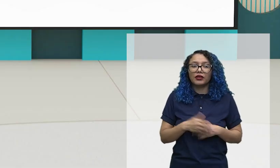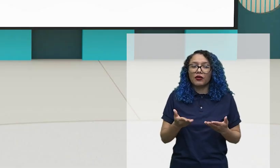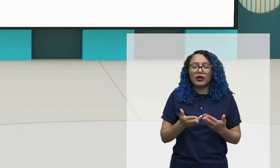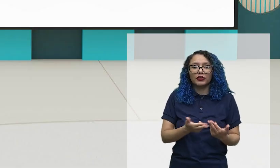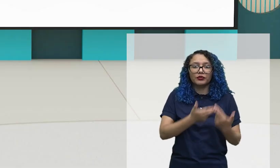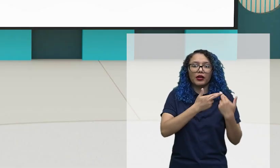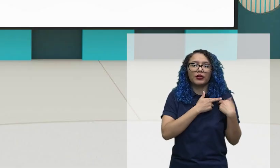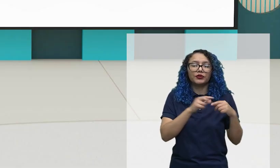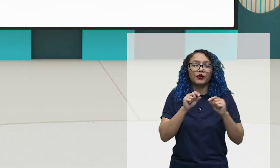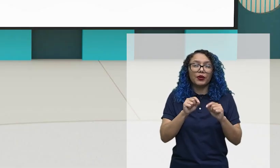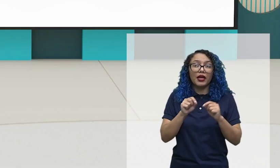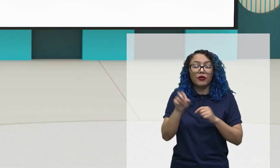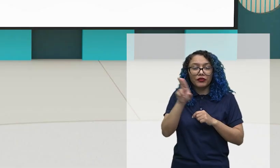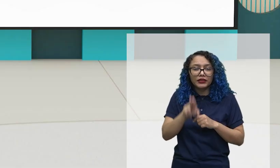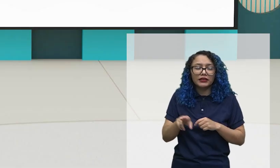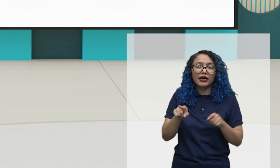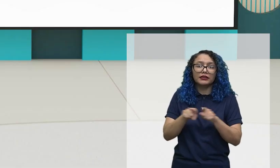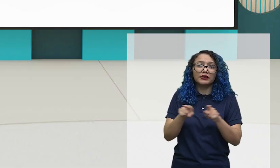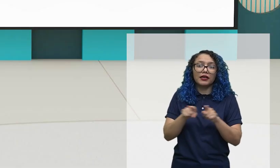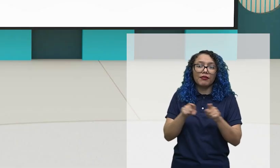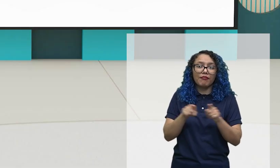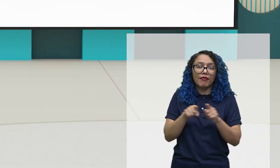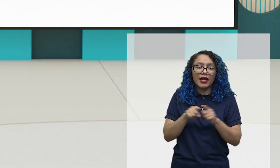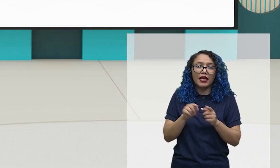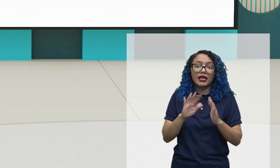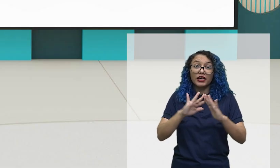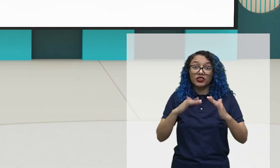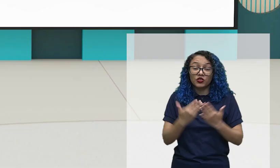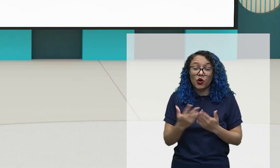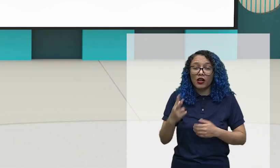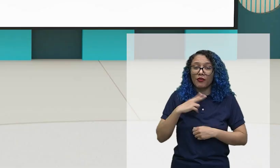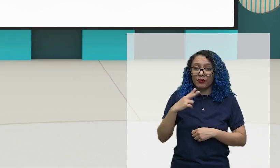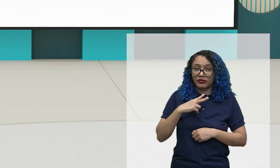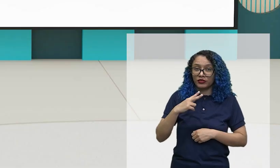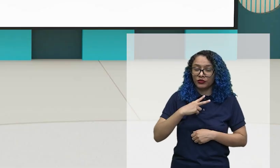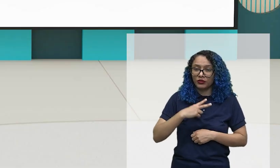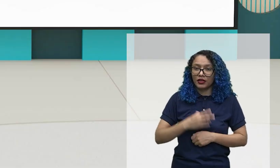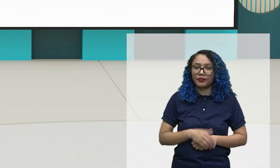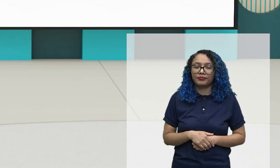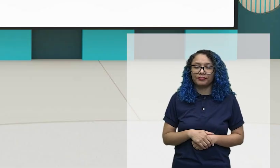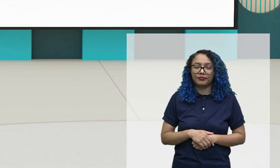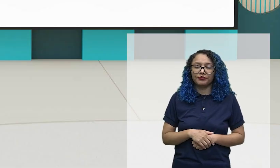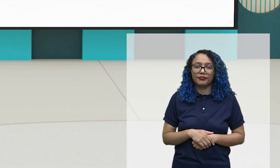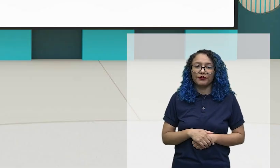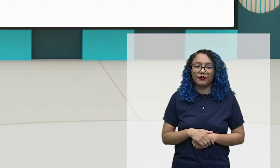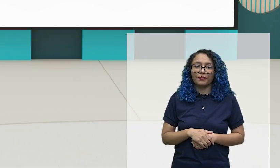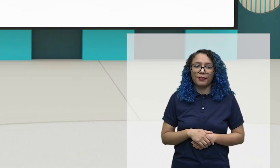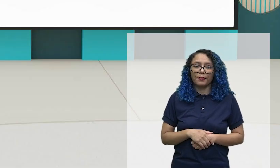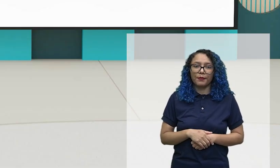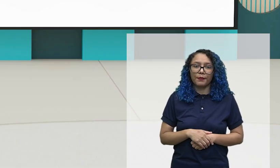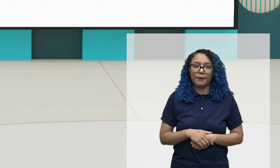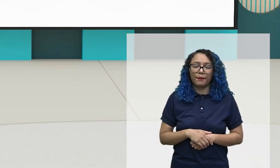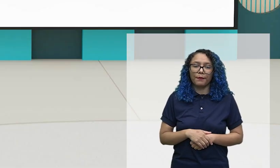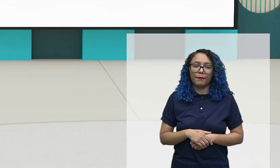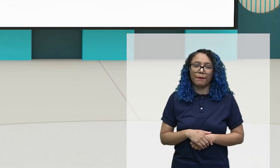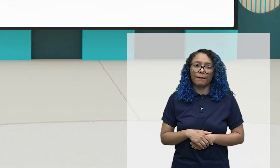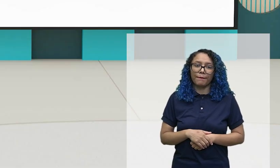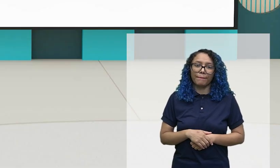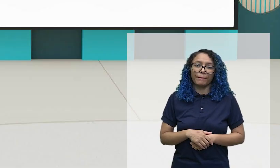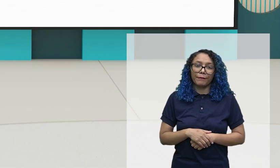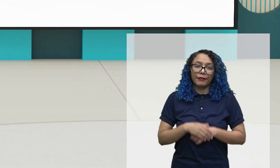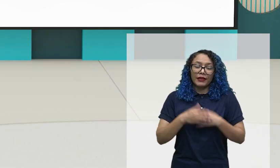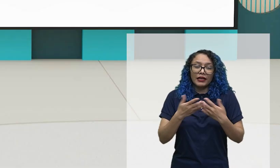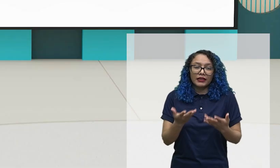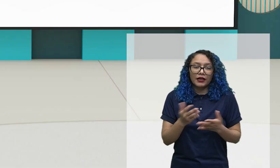lugar foram as universidades, foram escolas privadas. E quando falamos desse outro aprendizado, já não